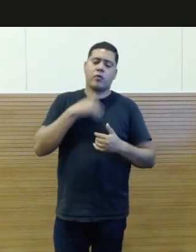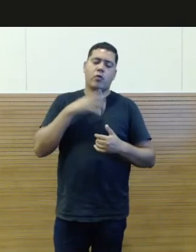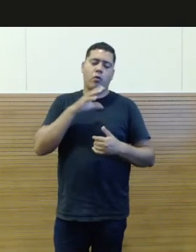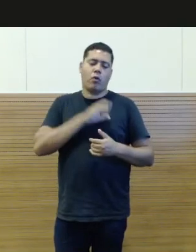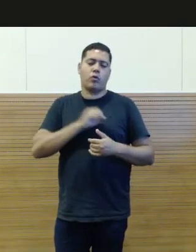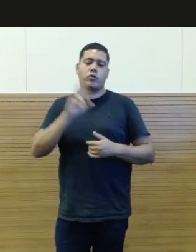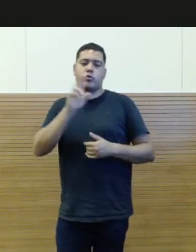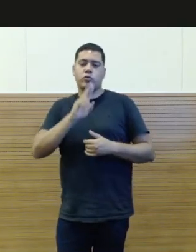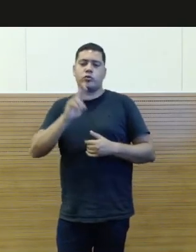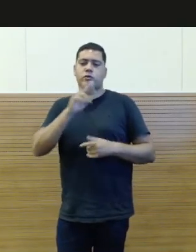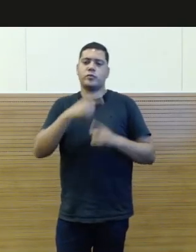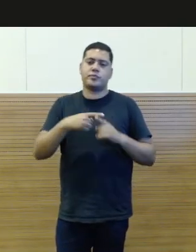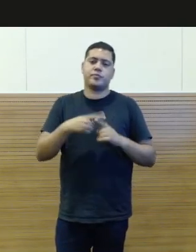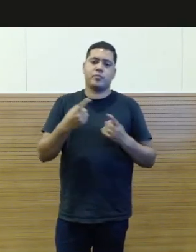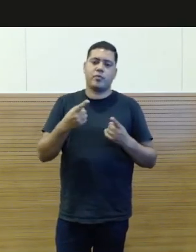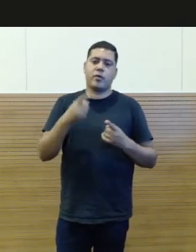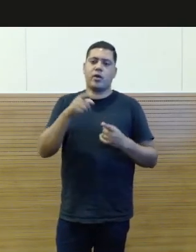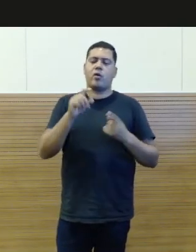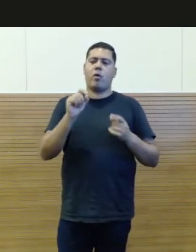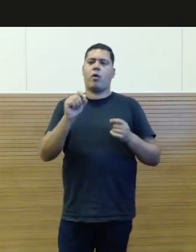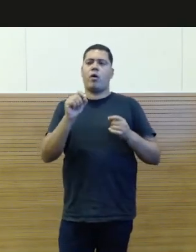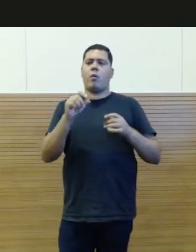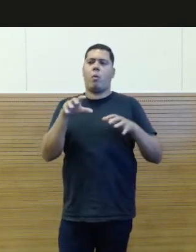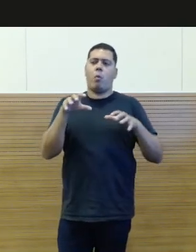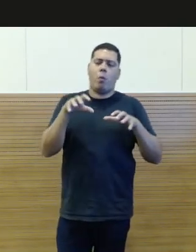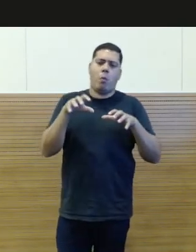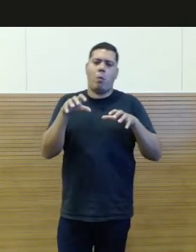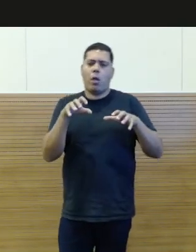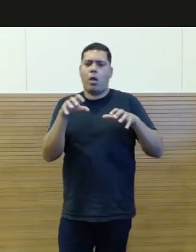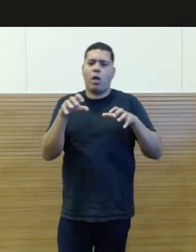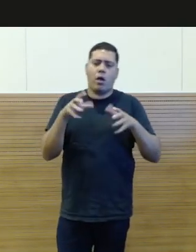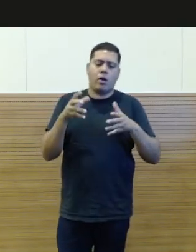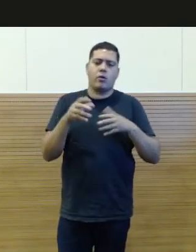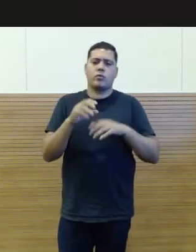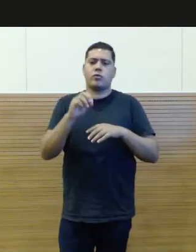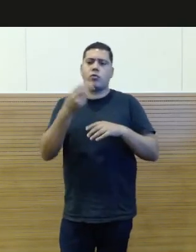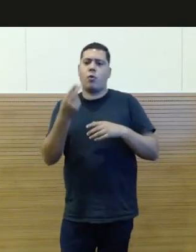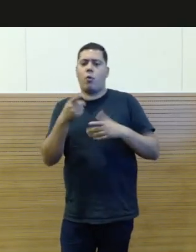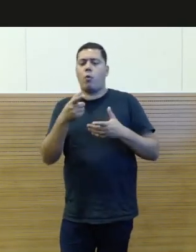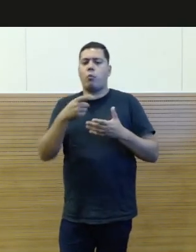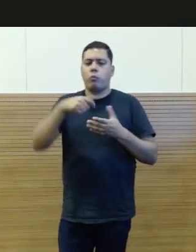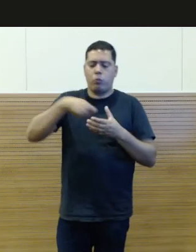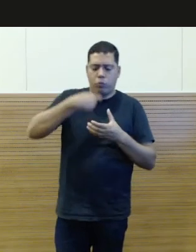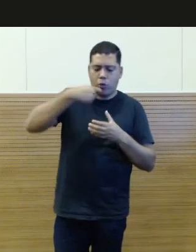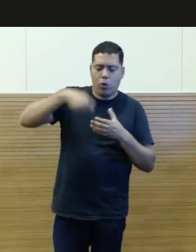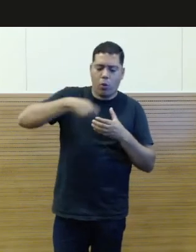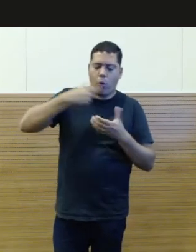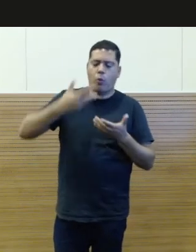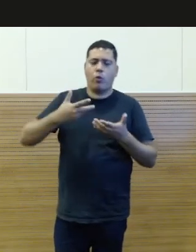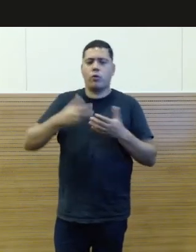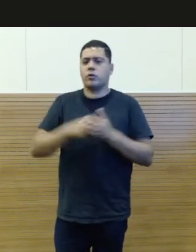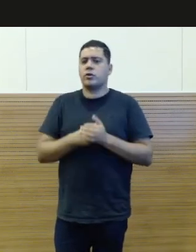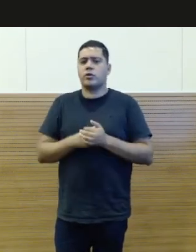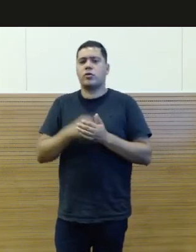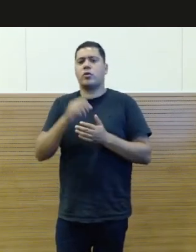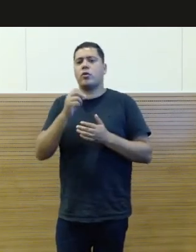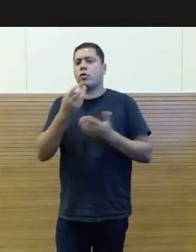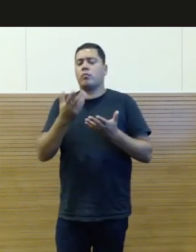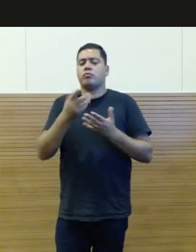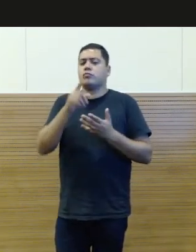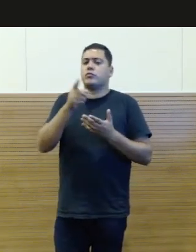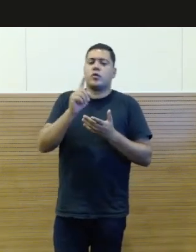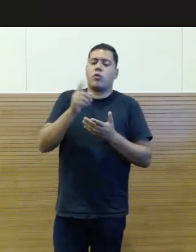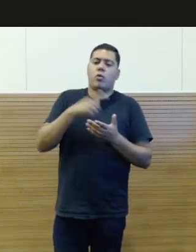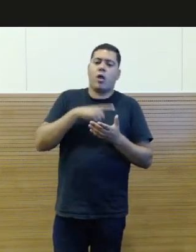que é isso, né? Esse é um dinossauro, ou é um ultraprocessado, é um iogurte? Então você já não está mais vendendo